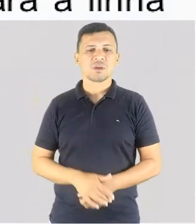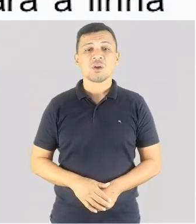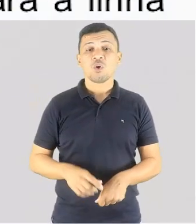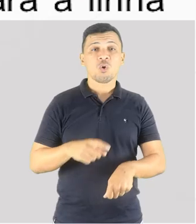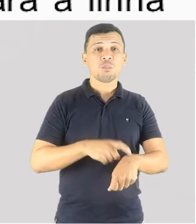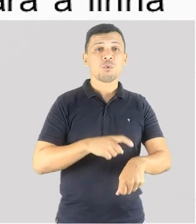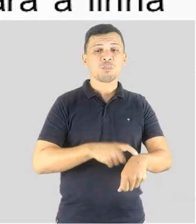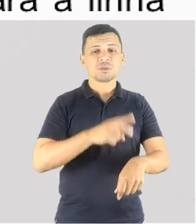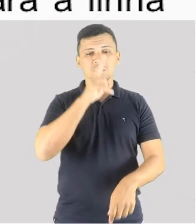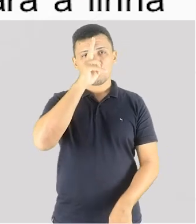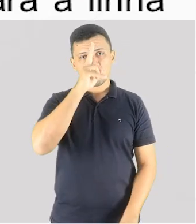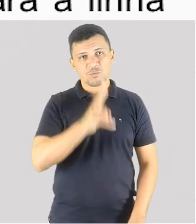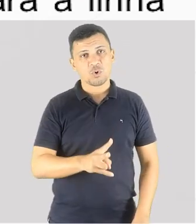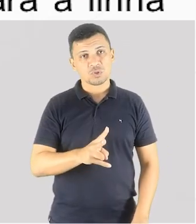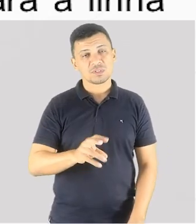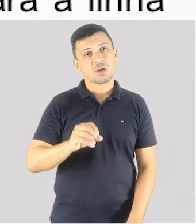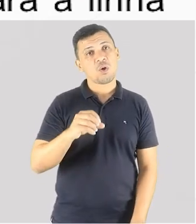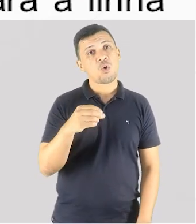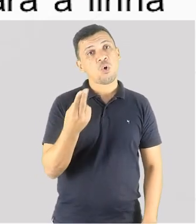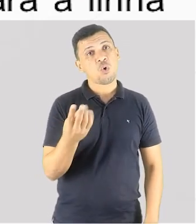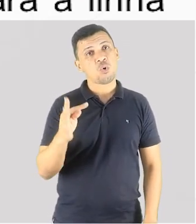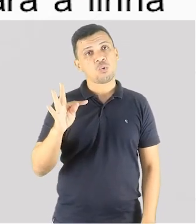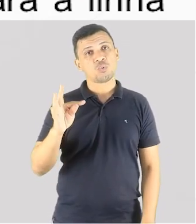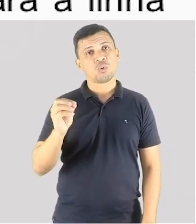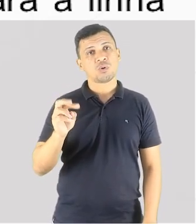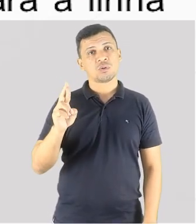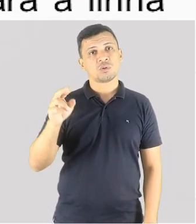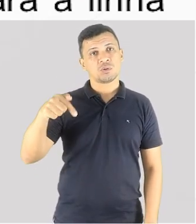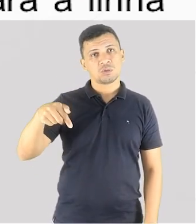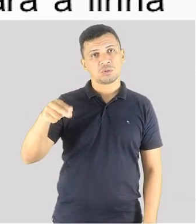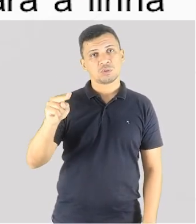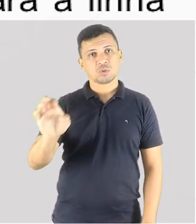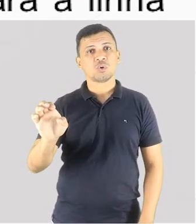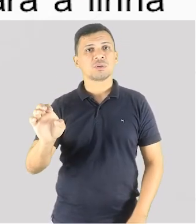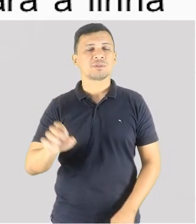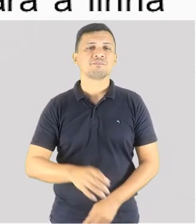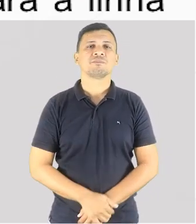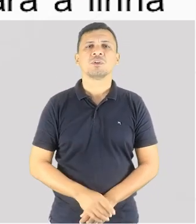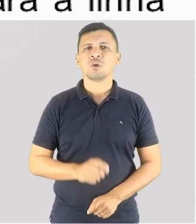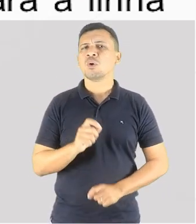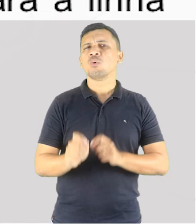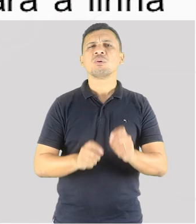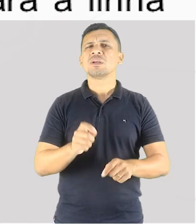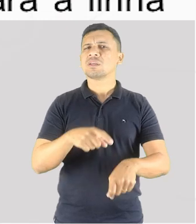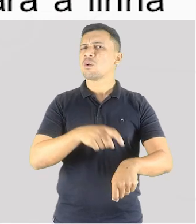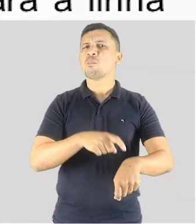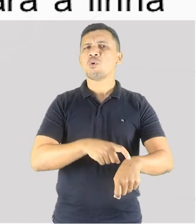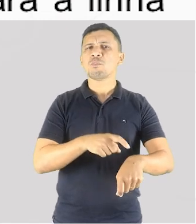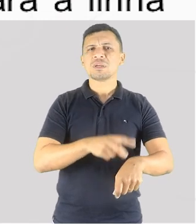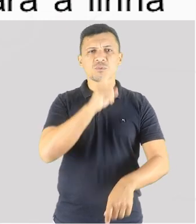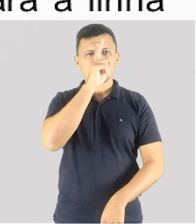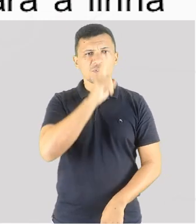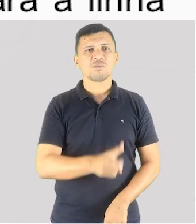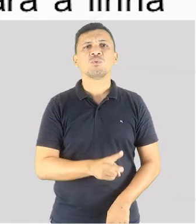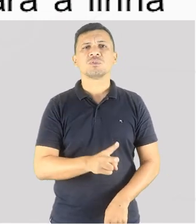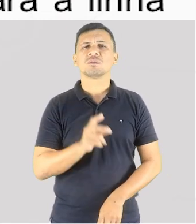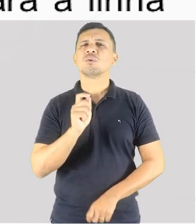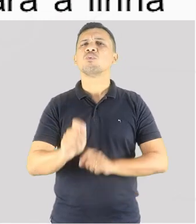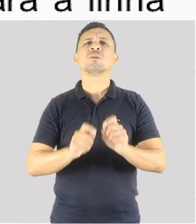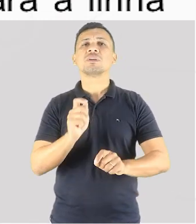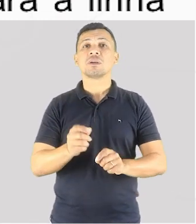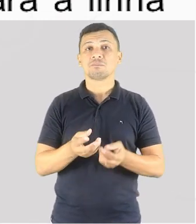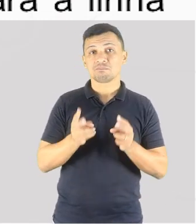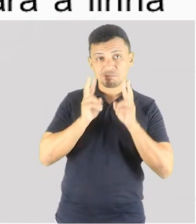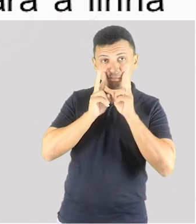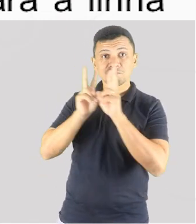Momento de uma força, ou também chamado de torque. O que é o momento de uma força? O que é um torque? Vamos